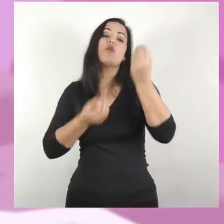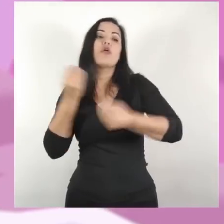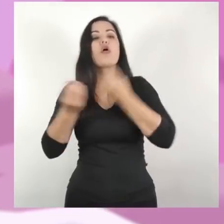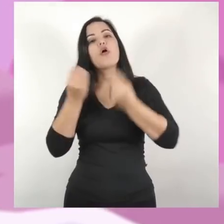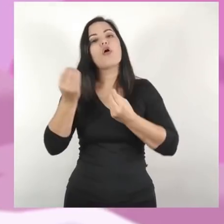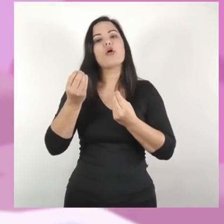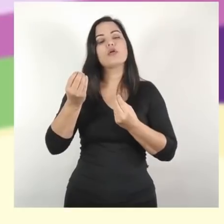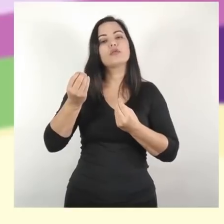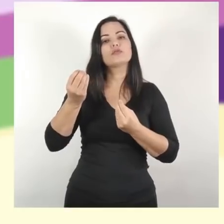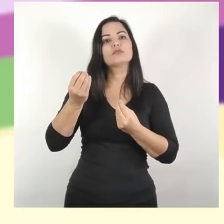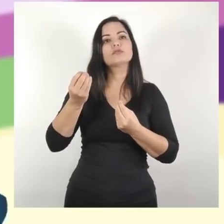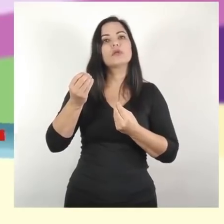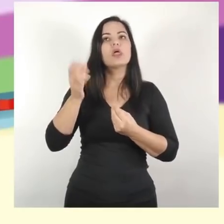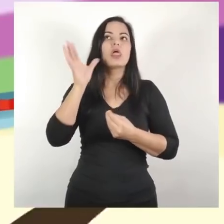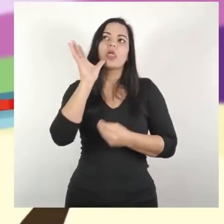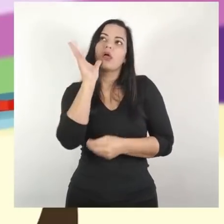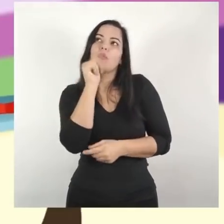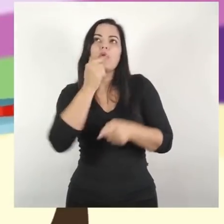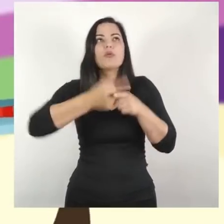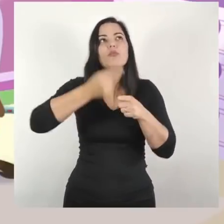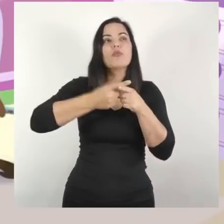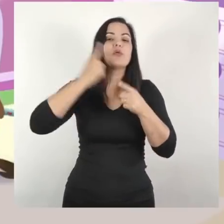pra gente ouvir o trovão.